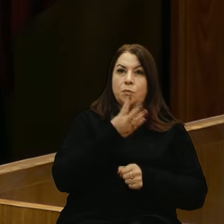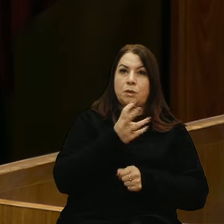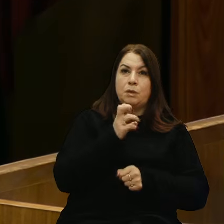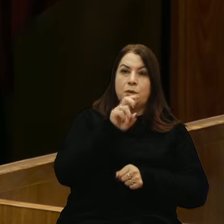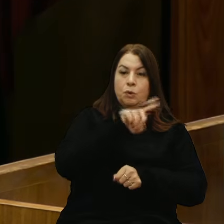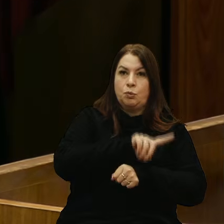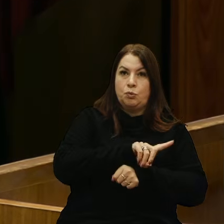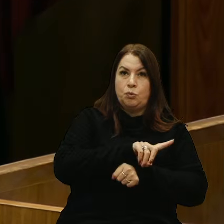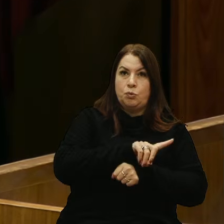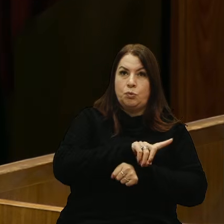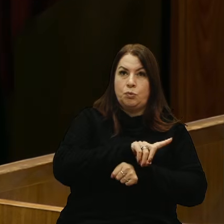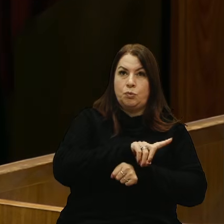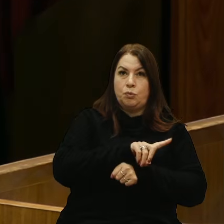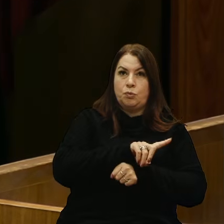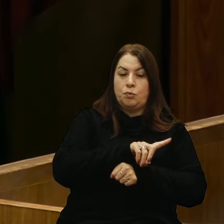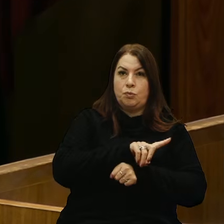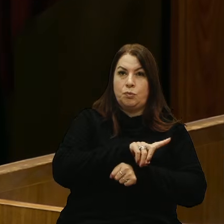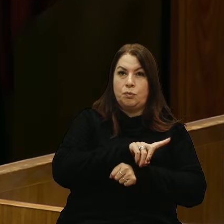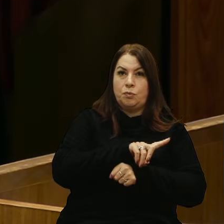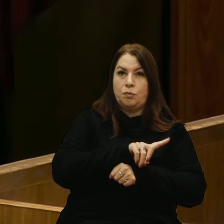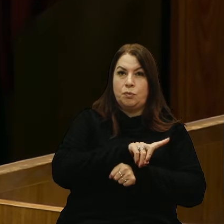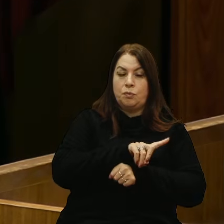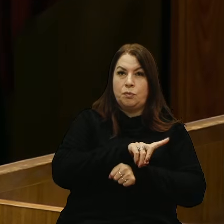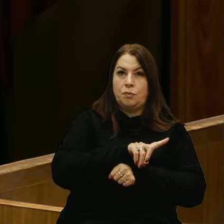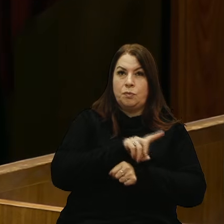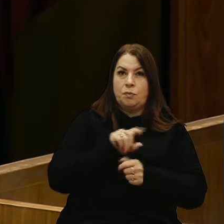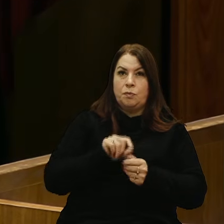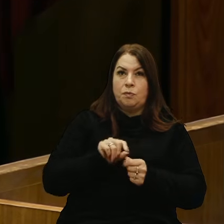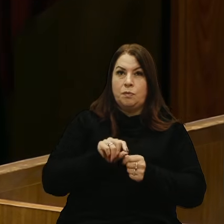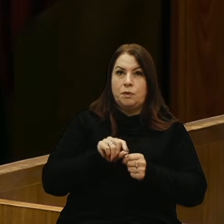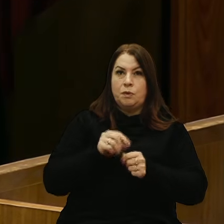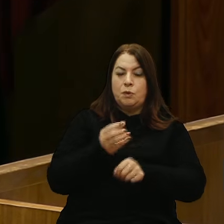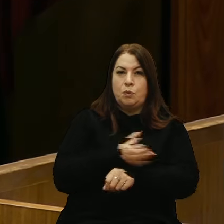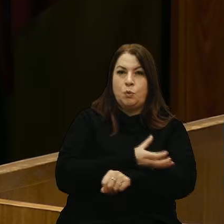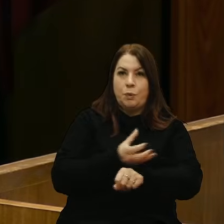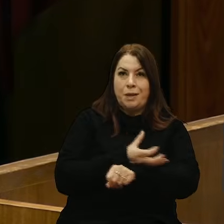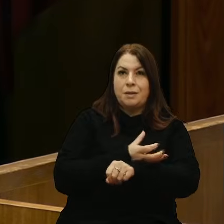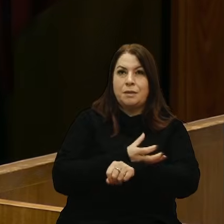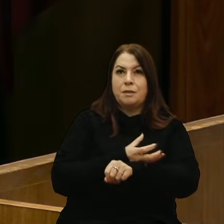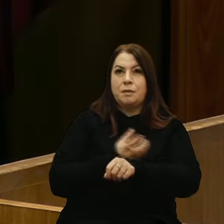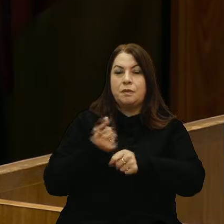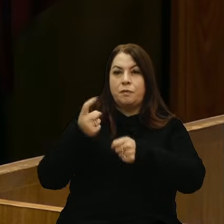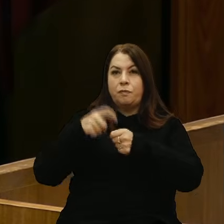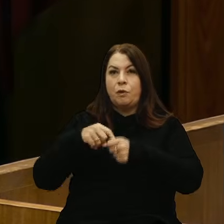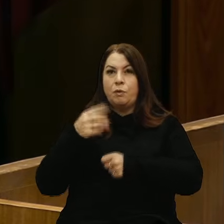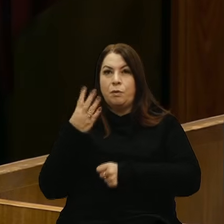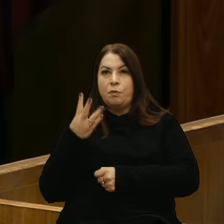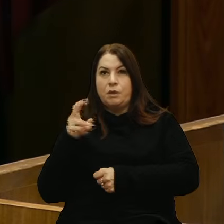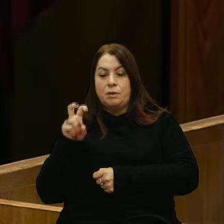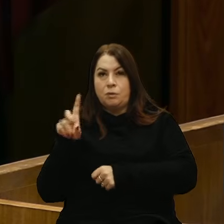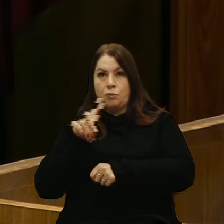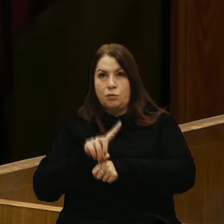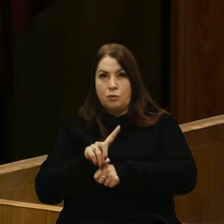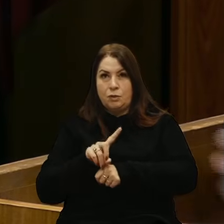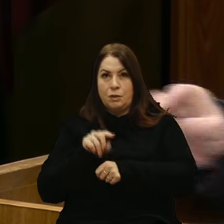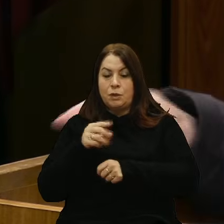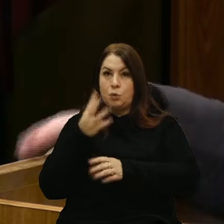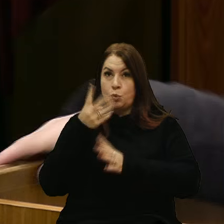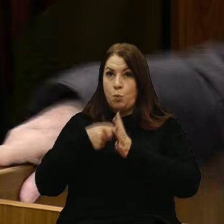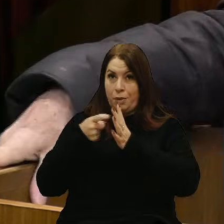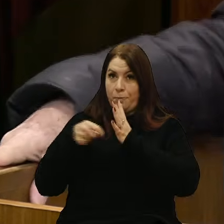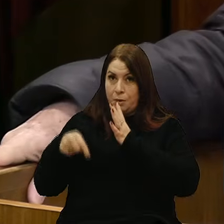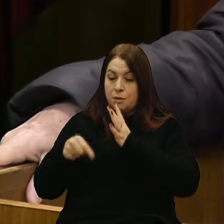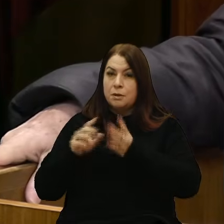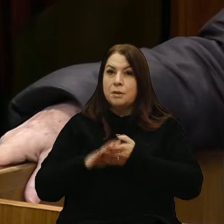dias, e se faz a roçada e se volta após 45 dias, nesses 4